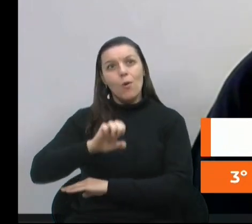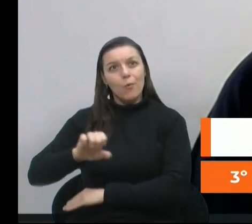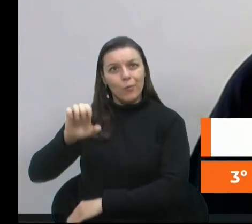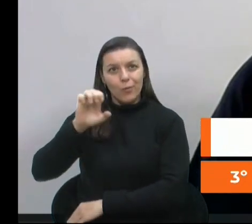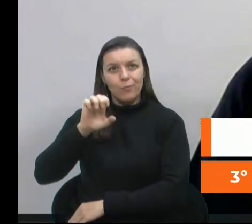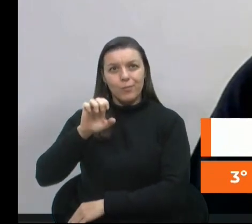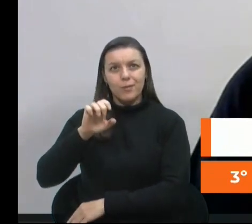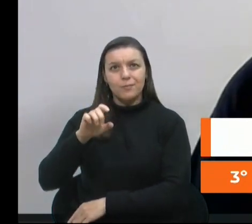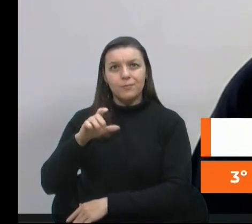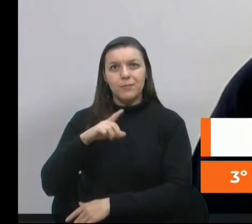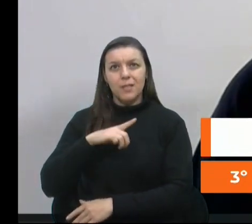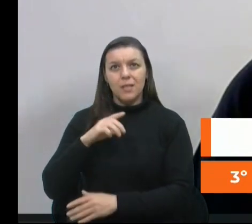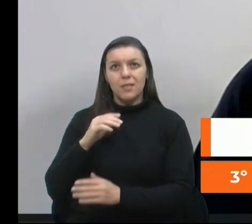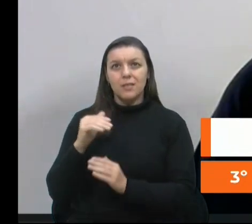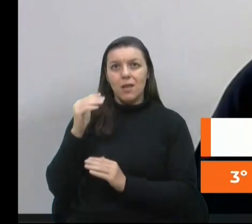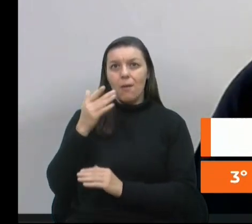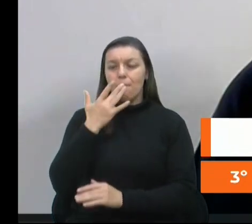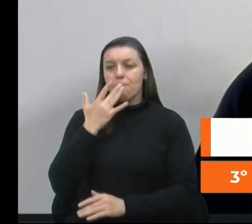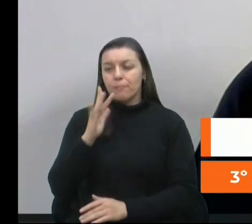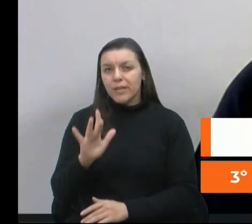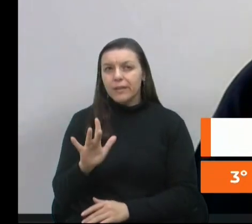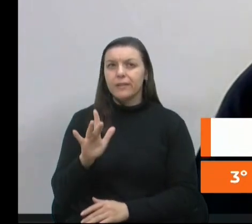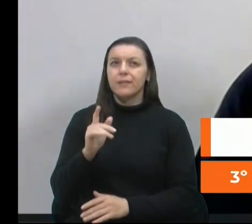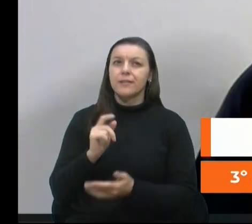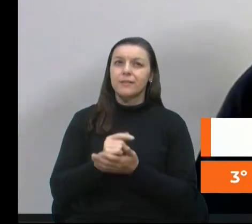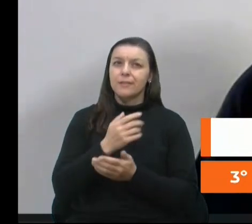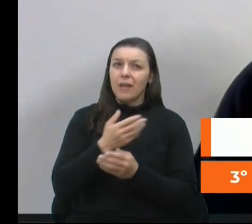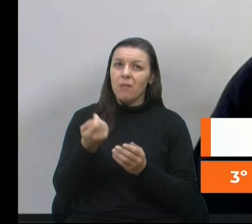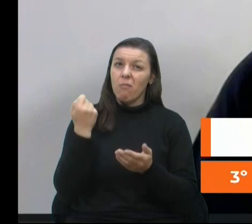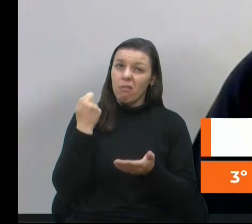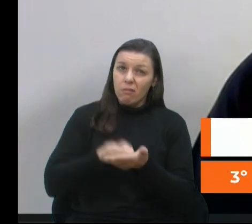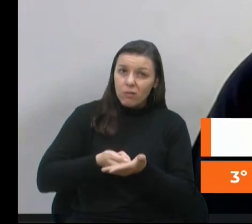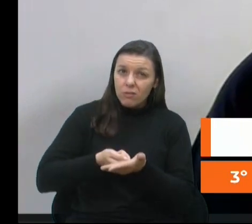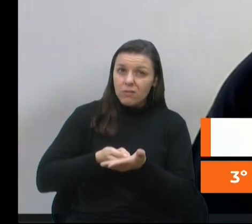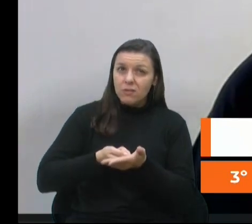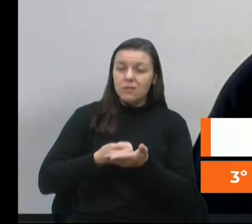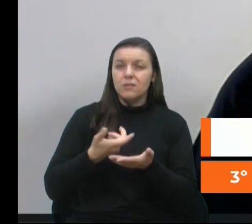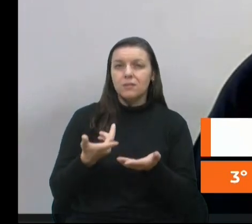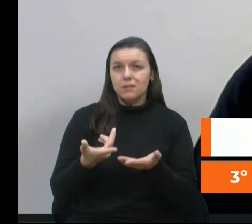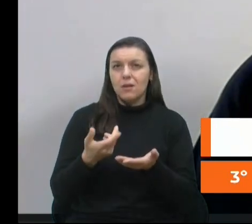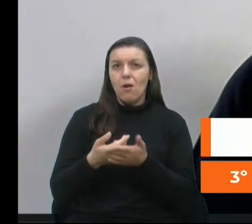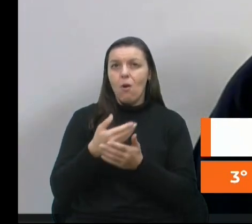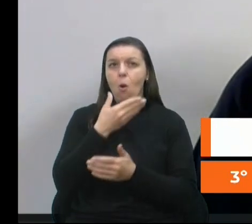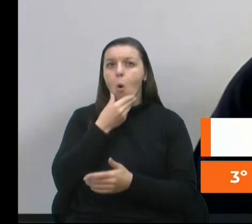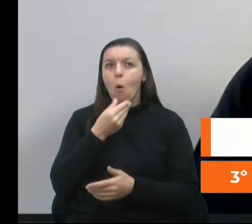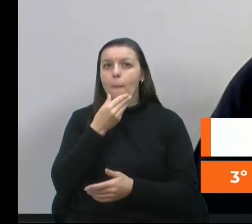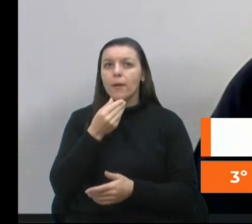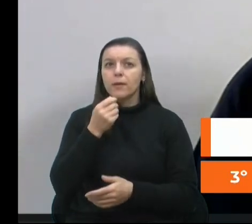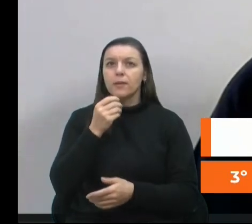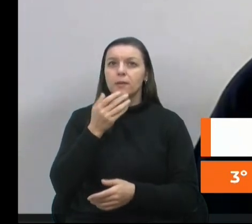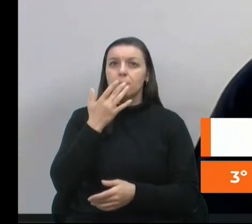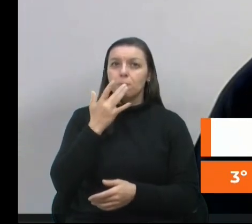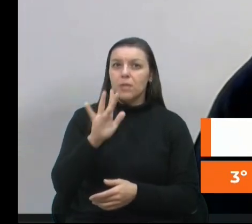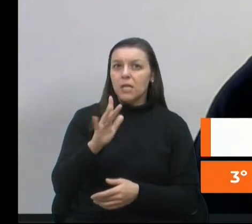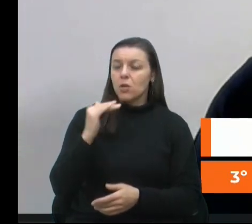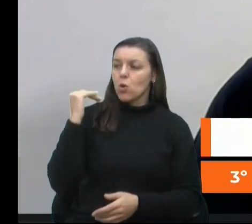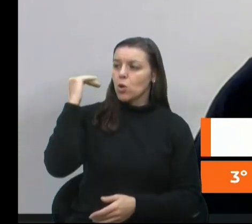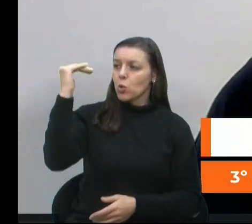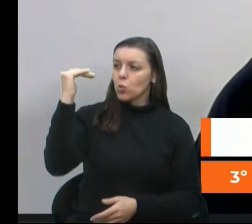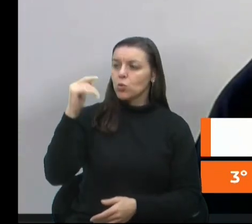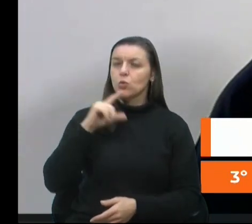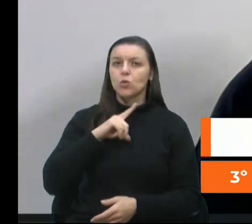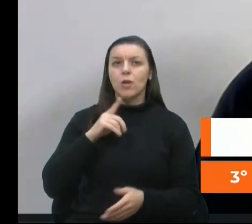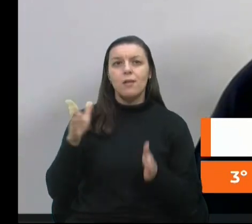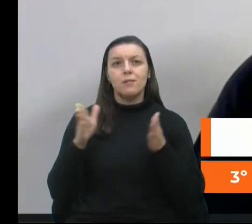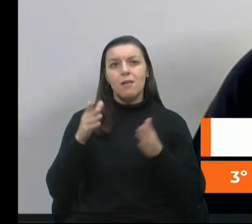ainda majoritariamente branca, classista, machista, onde os homens brancos adultos eram aqueles que acessavam